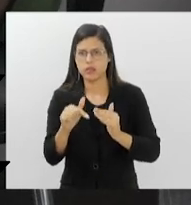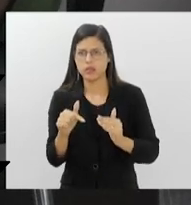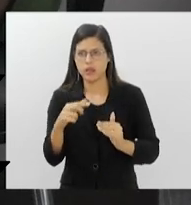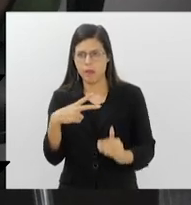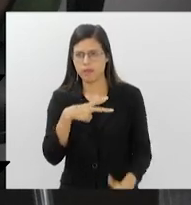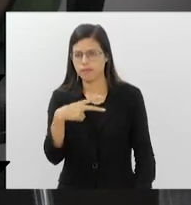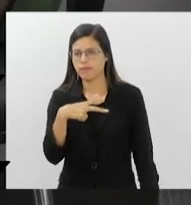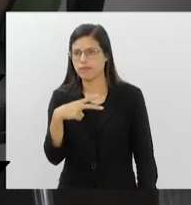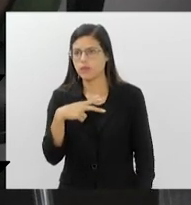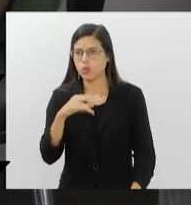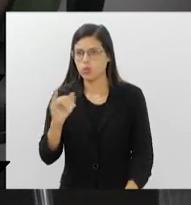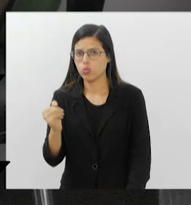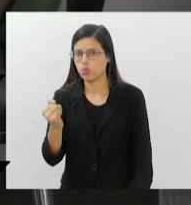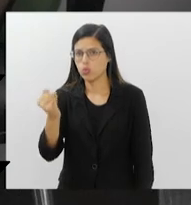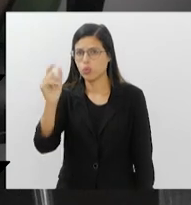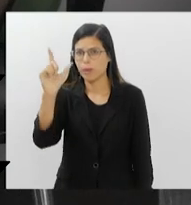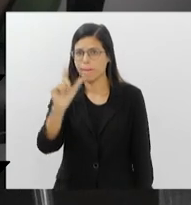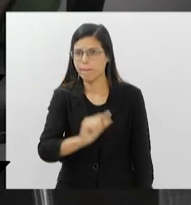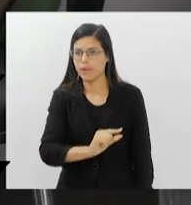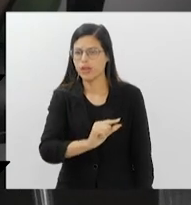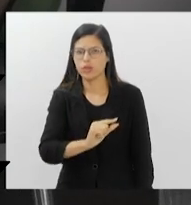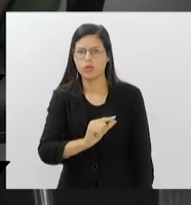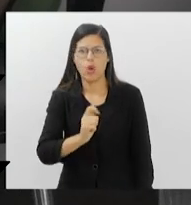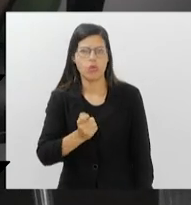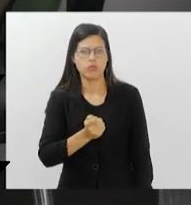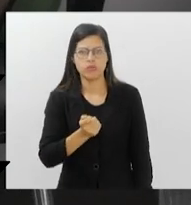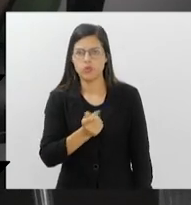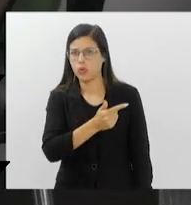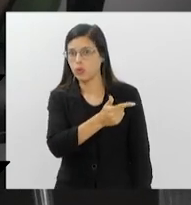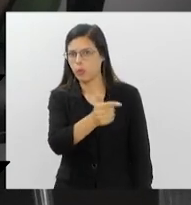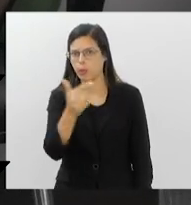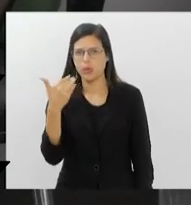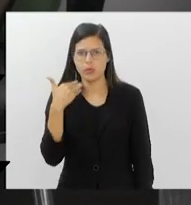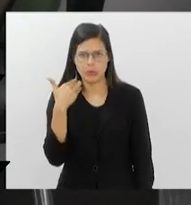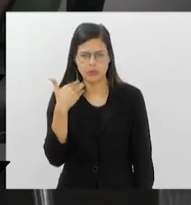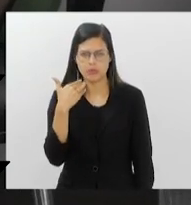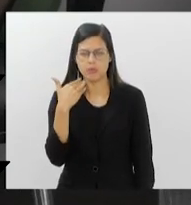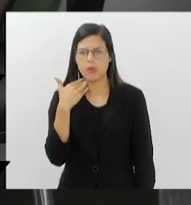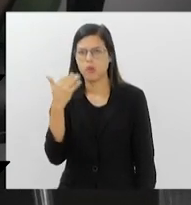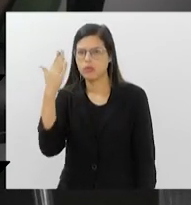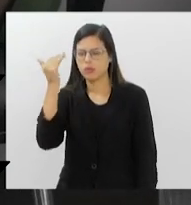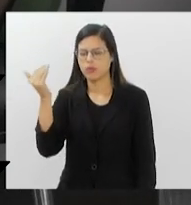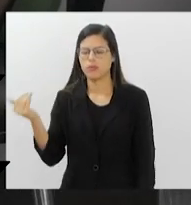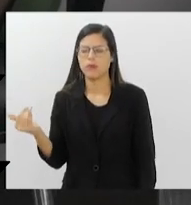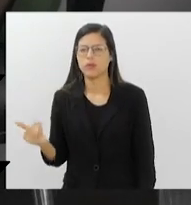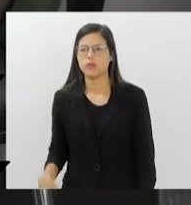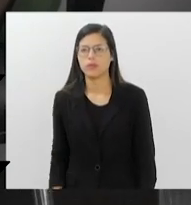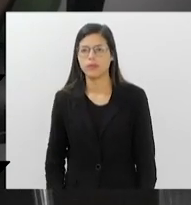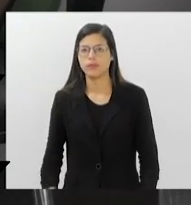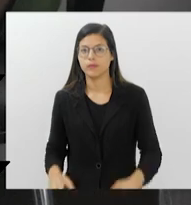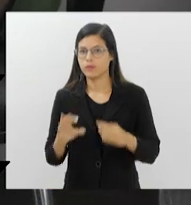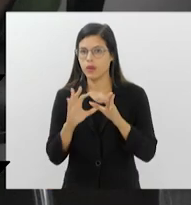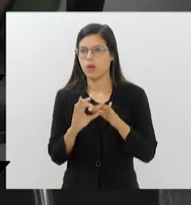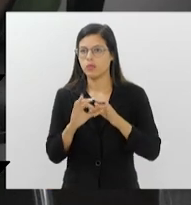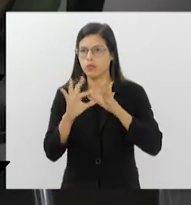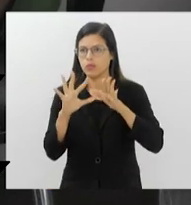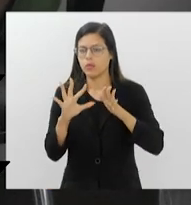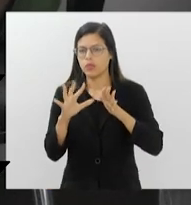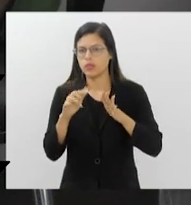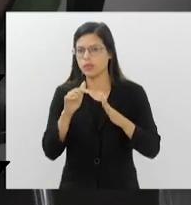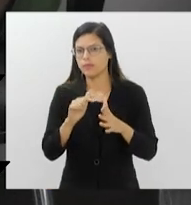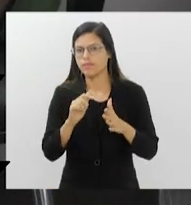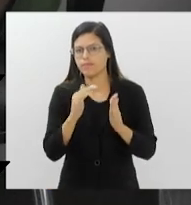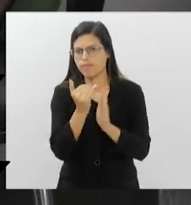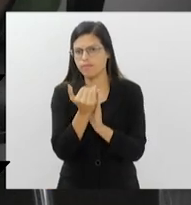juros dos bancos de primeira linha autorizar isto em programa o deputado